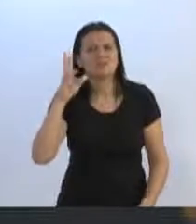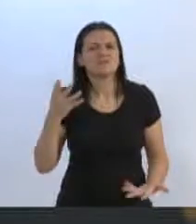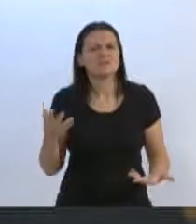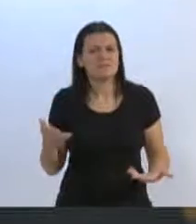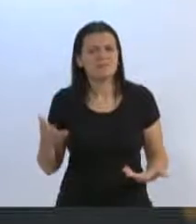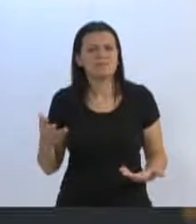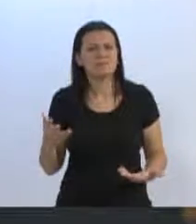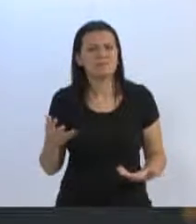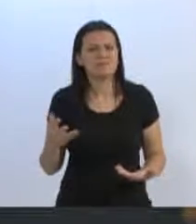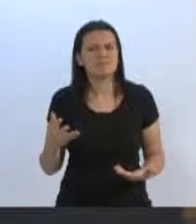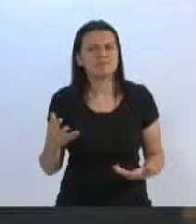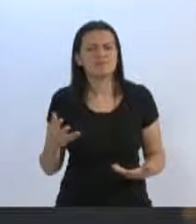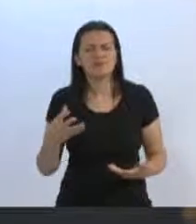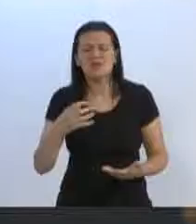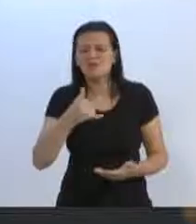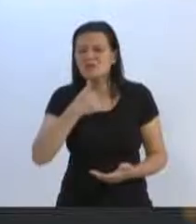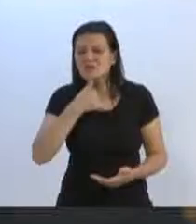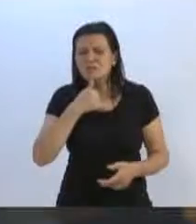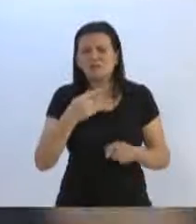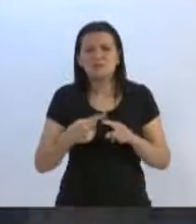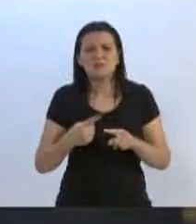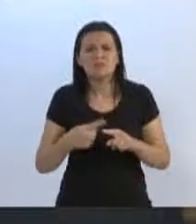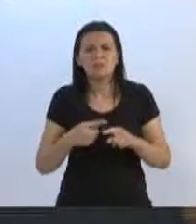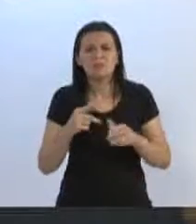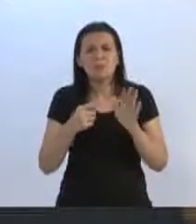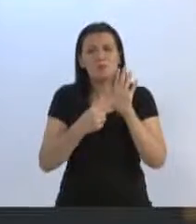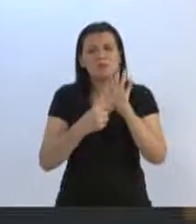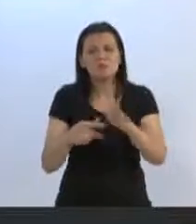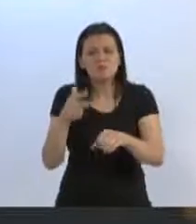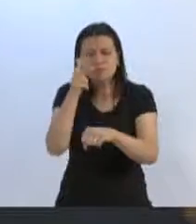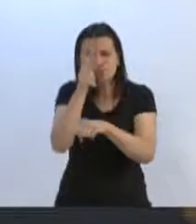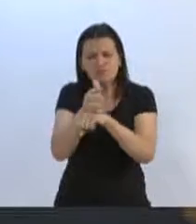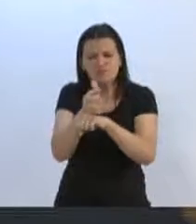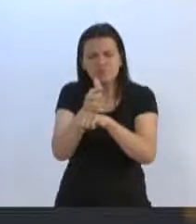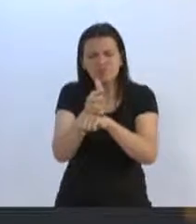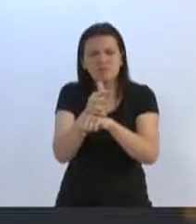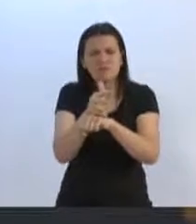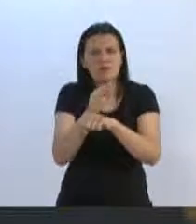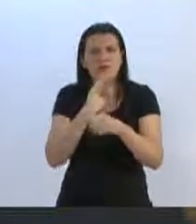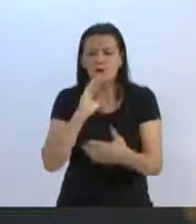episódio cruel e documentado por vídeo, com alerta, e que